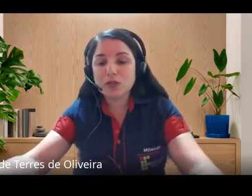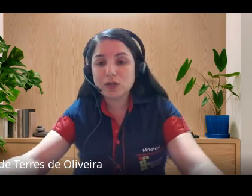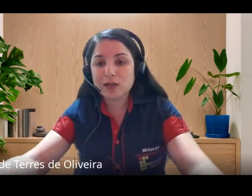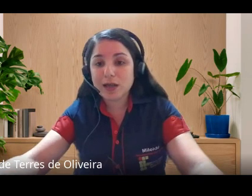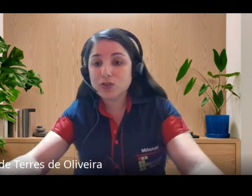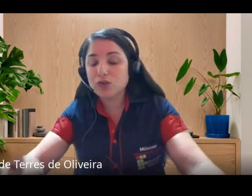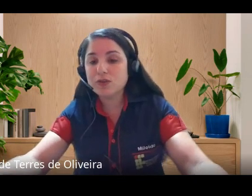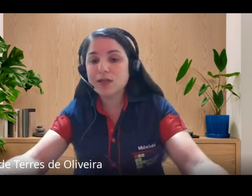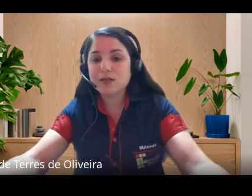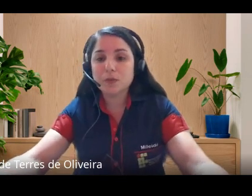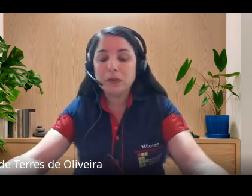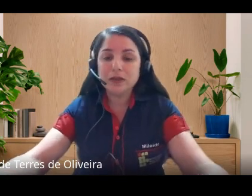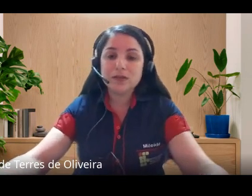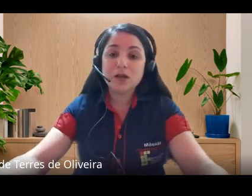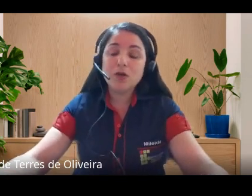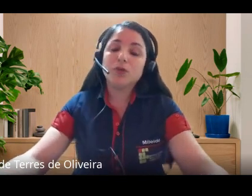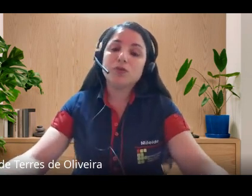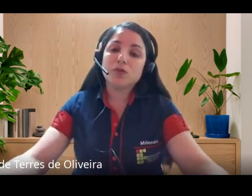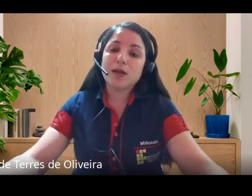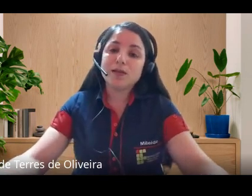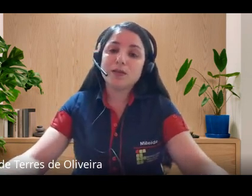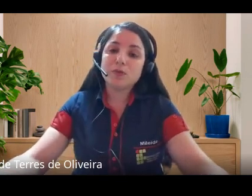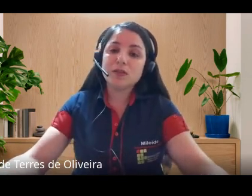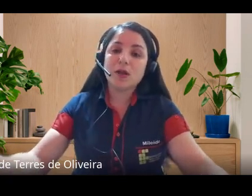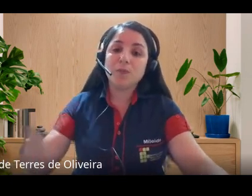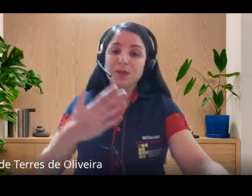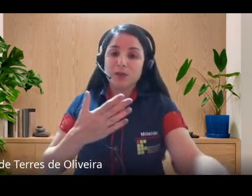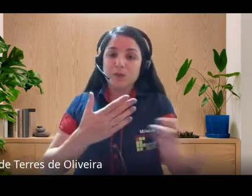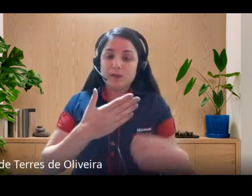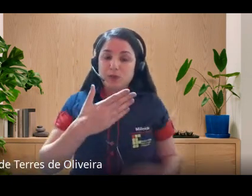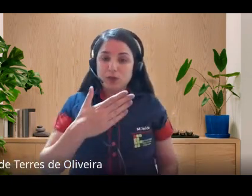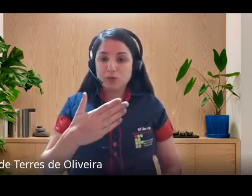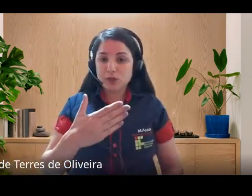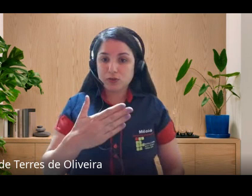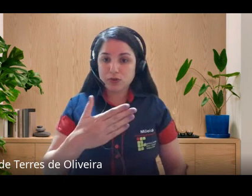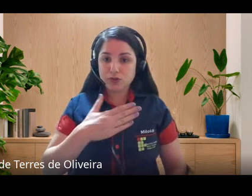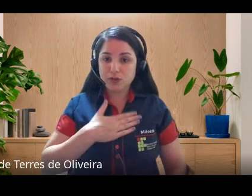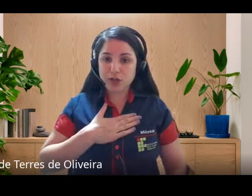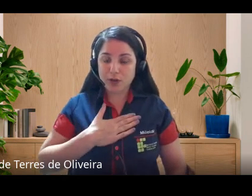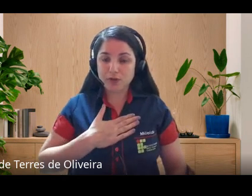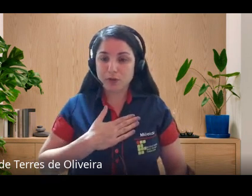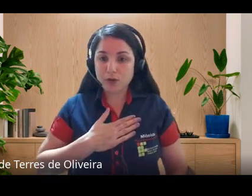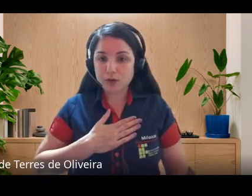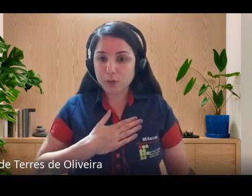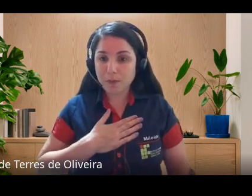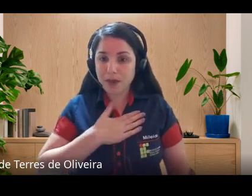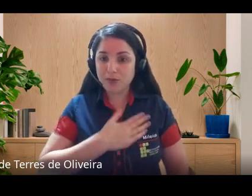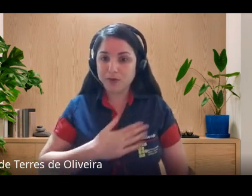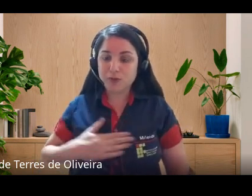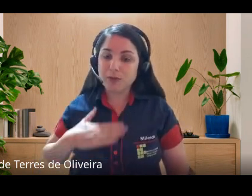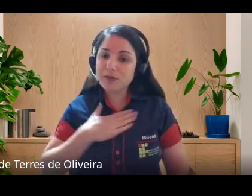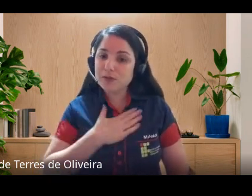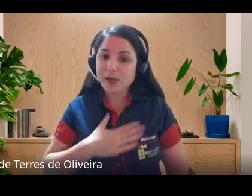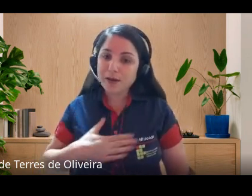mão, direcionalidade, todos eles são importantes quando eu estou realizando o meu sinal. Então, por exemplo, se eu tenho os meus dedos todos fechados, eu encosto no meu peito,